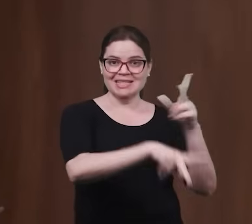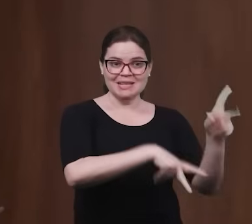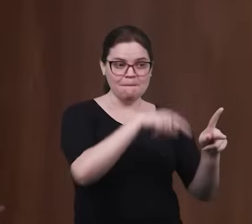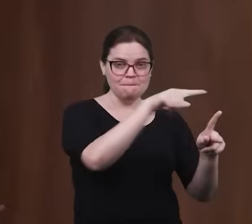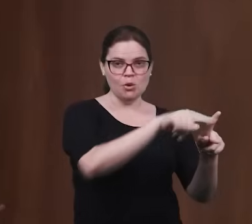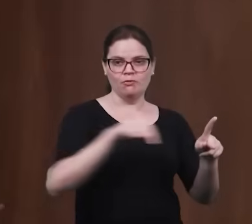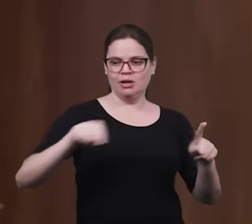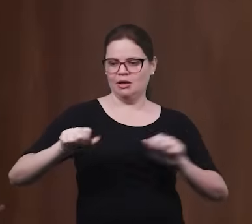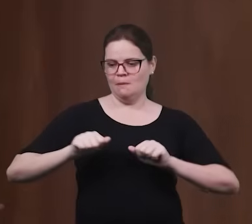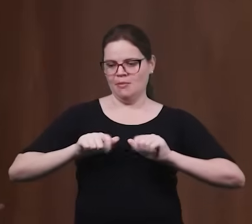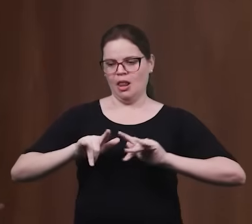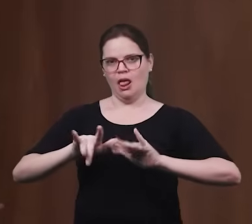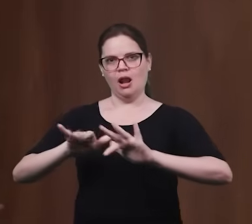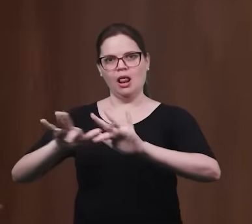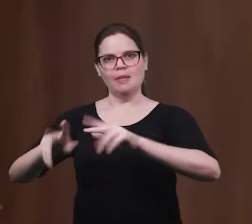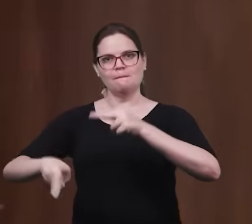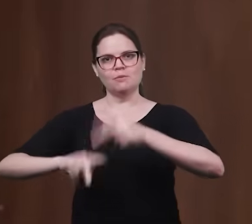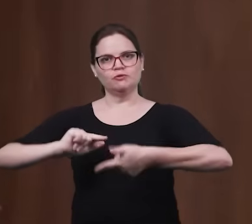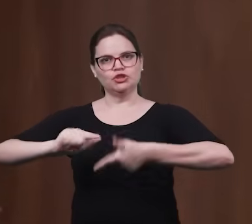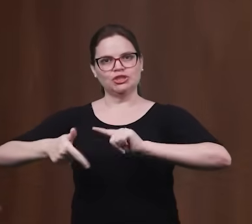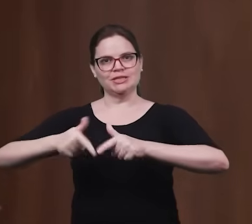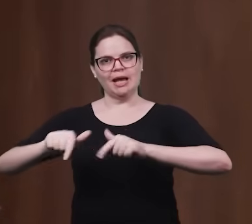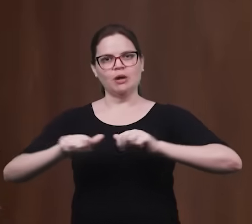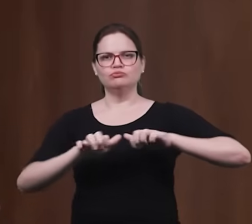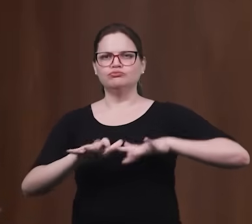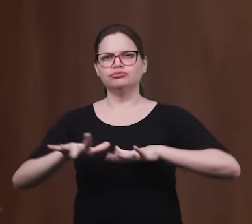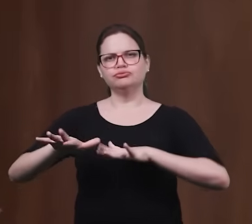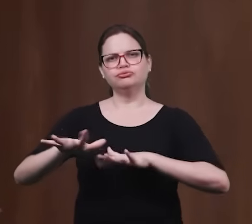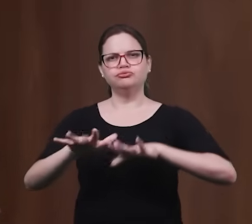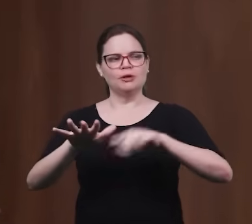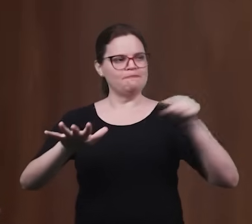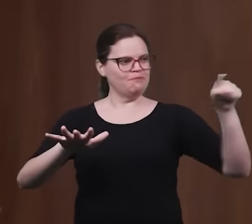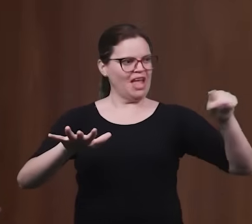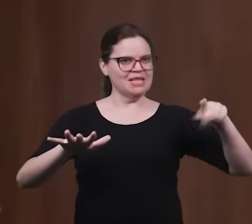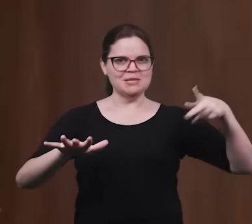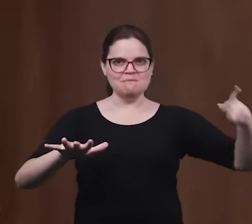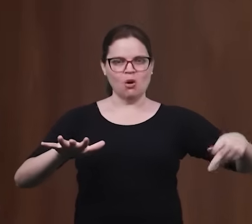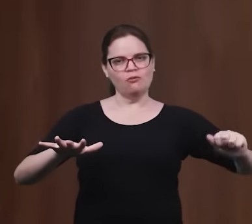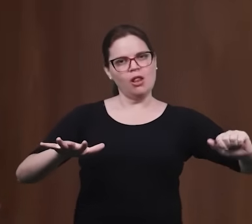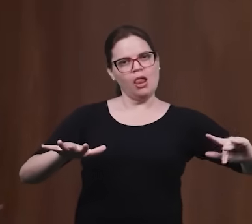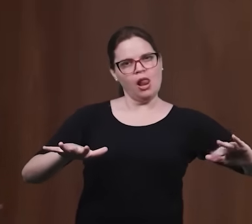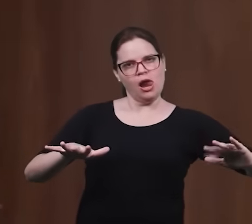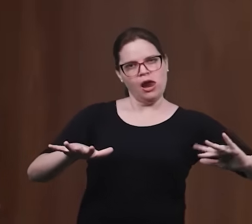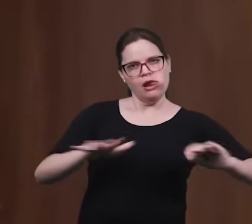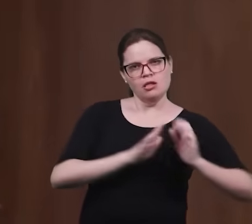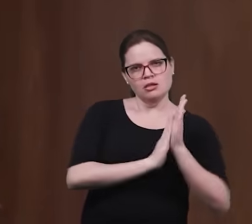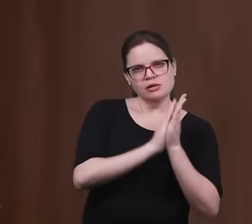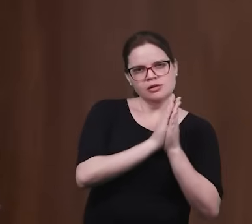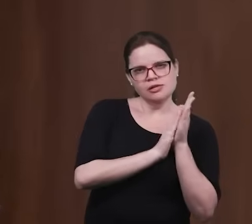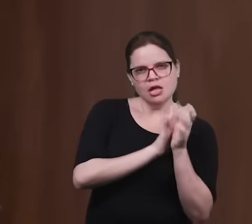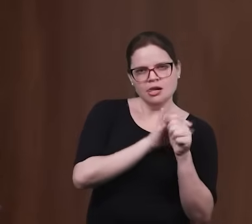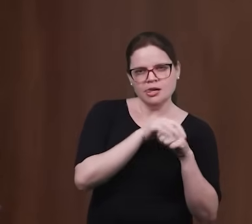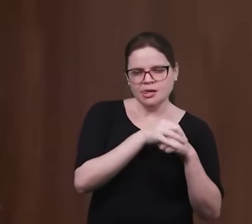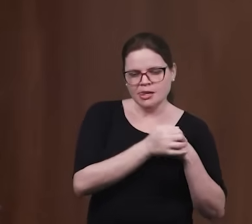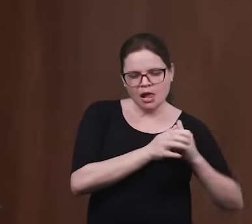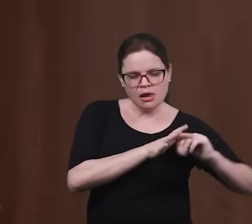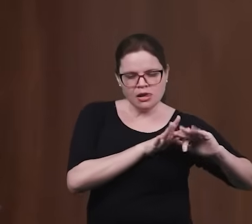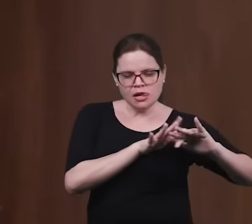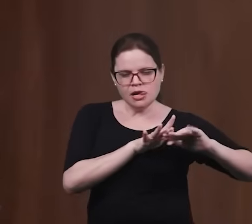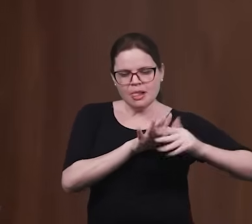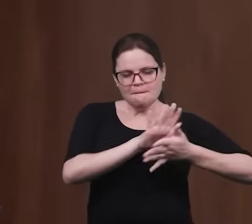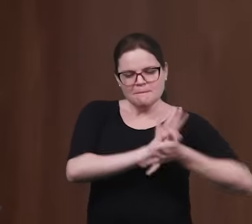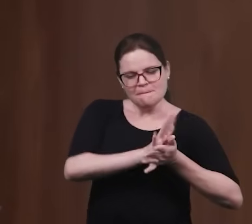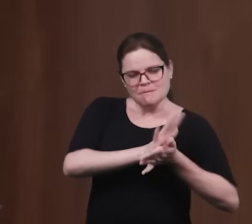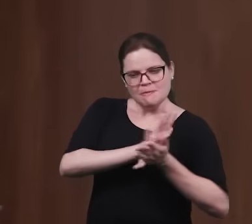traiçoeiramente contra Israel, quando Israel havia saído do Egito, indo para a terra prometida. Um quadro muito perfeito da igreja, que estamos a caminho